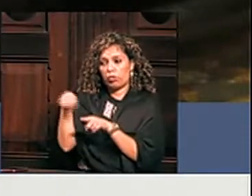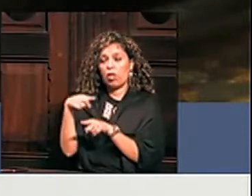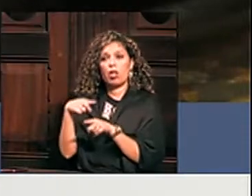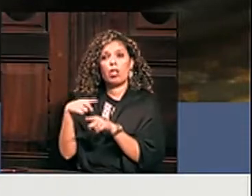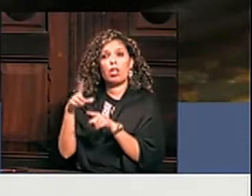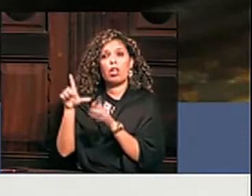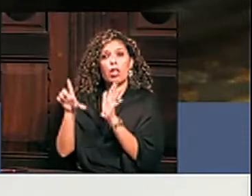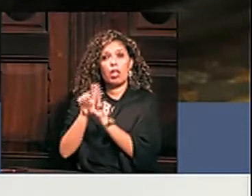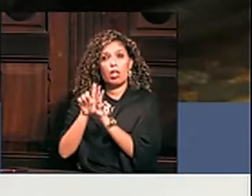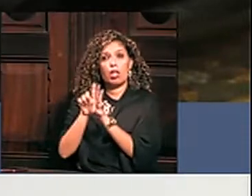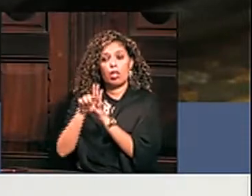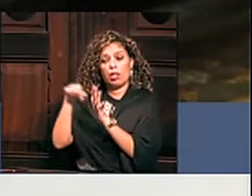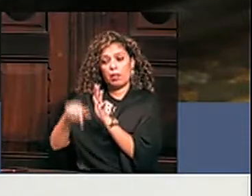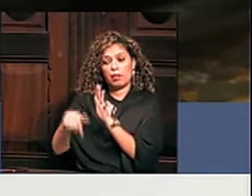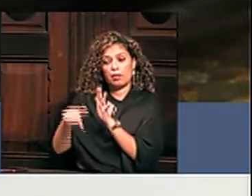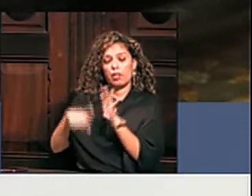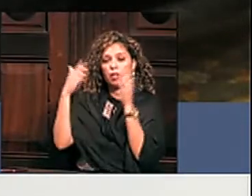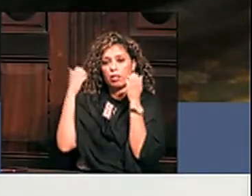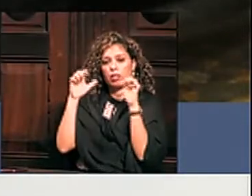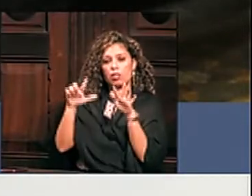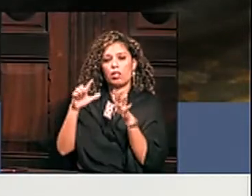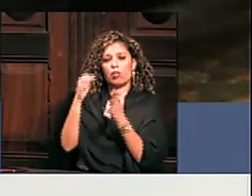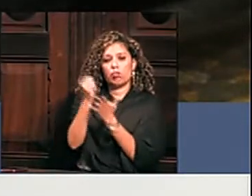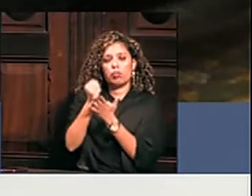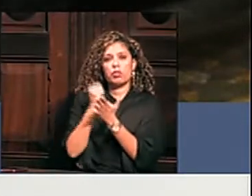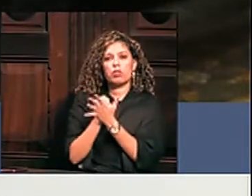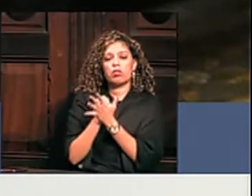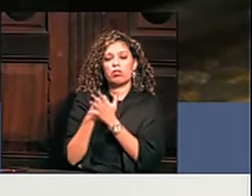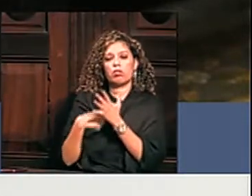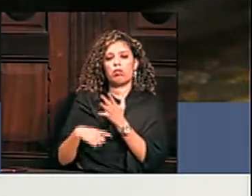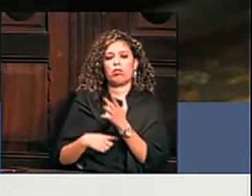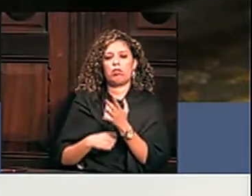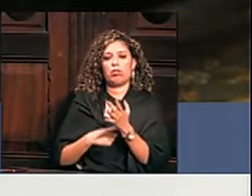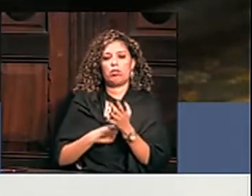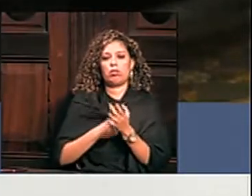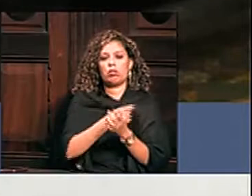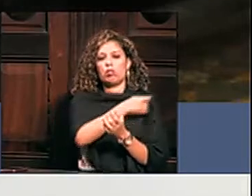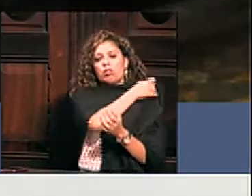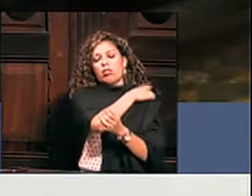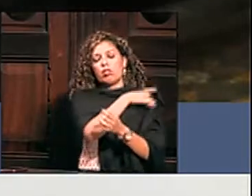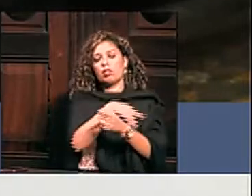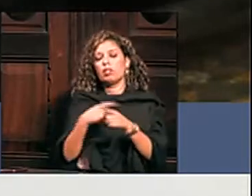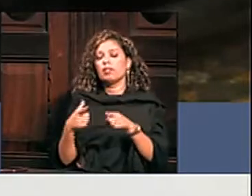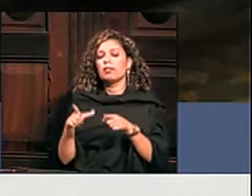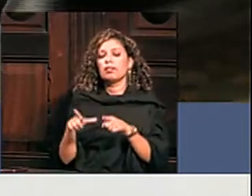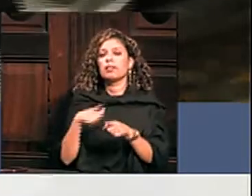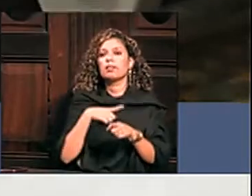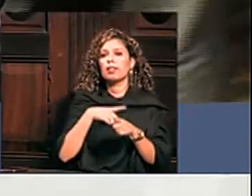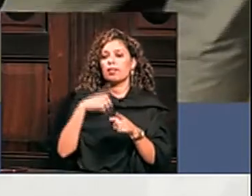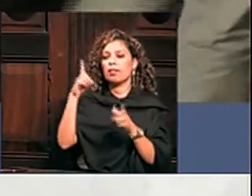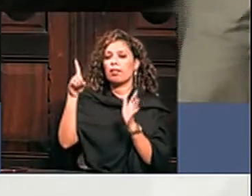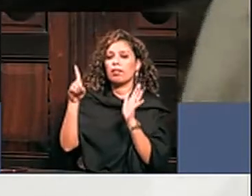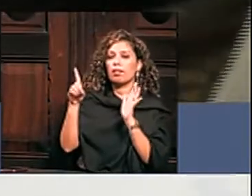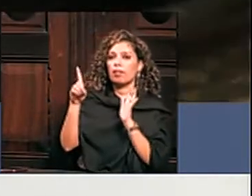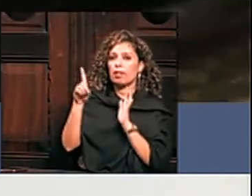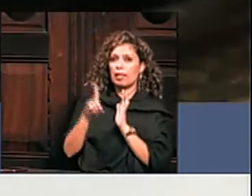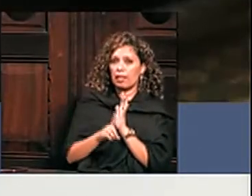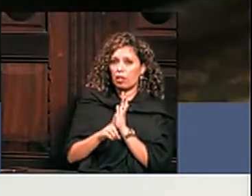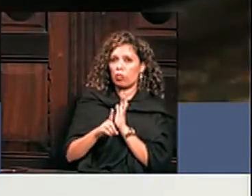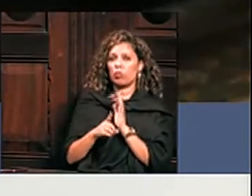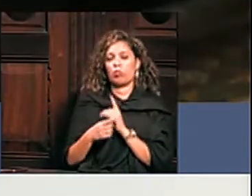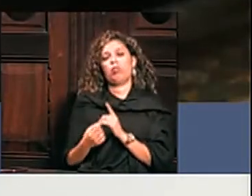leis aprovadas por esta Casa. Tem havido decretos legislativos. A minha